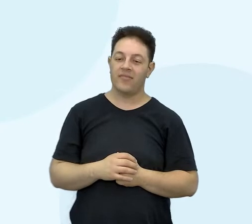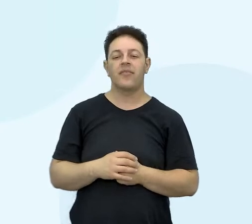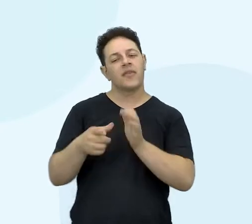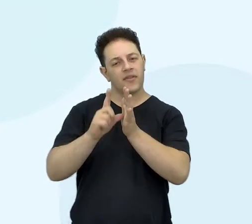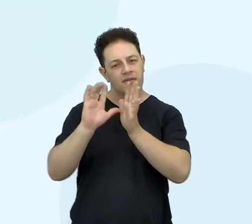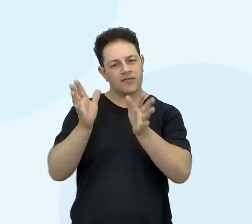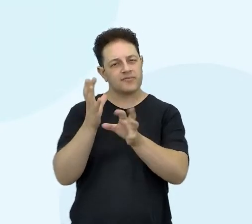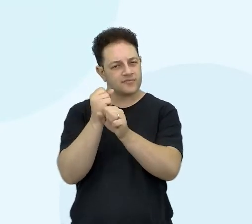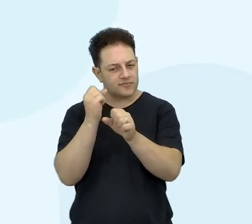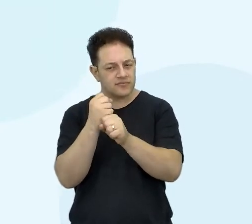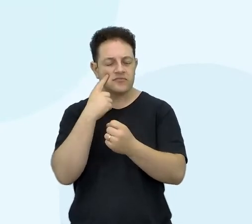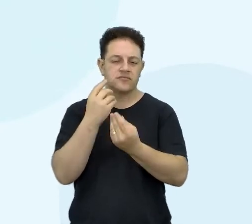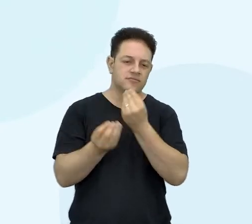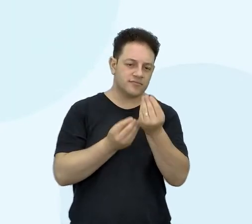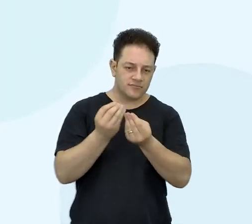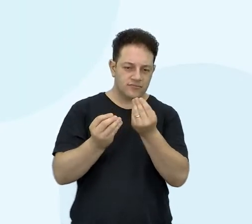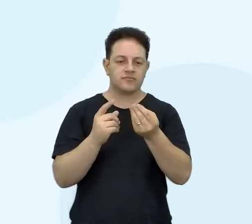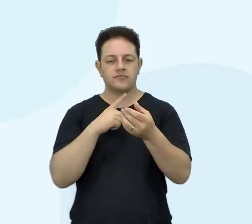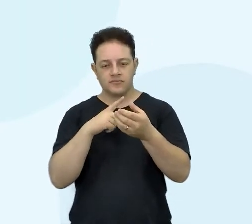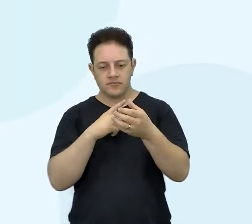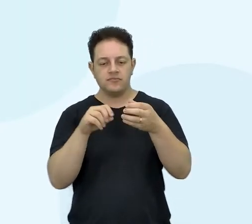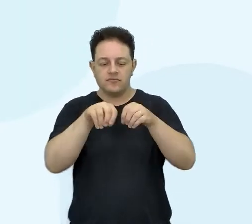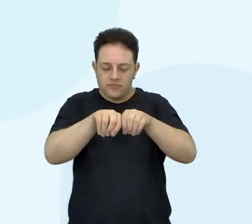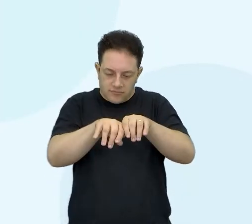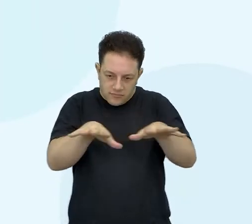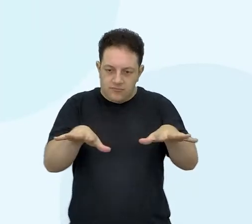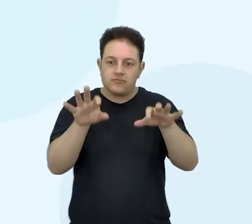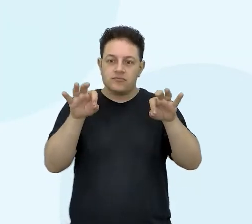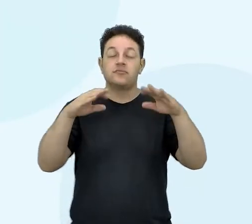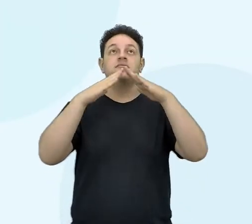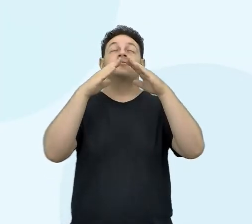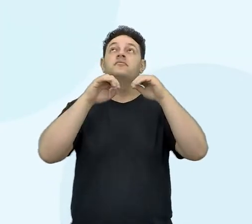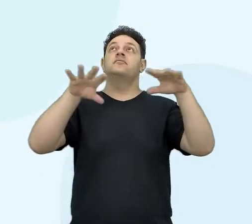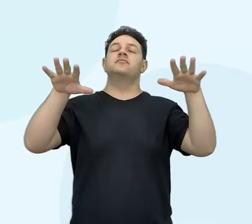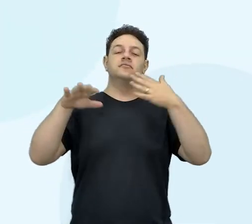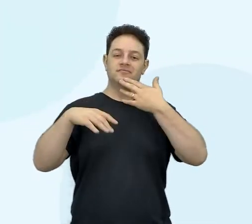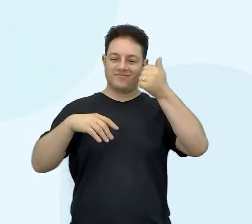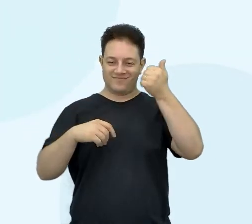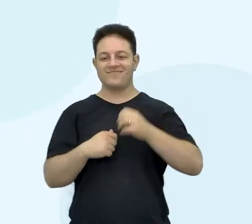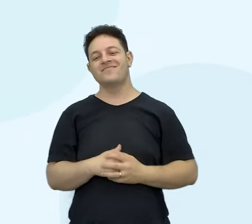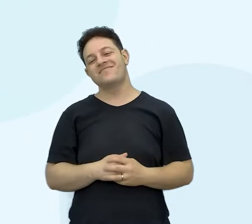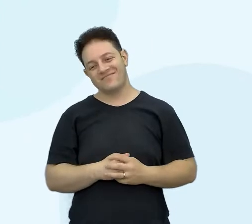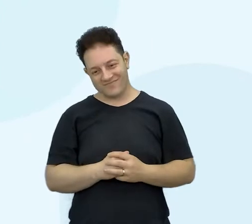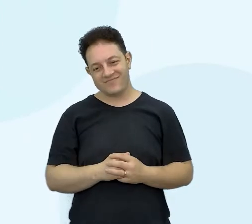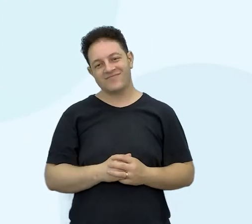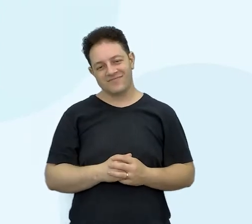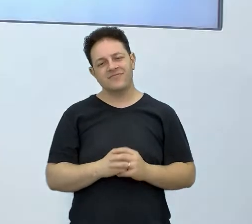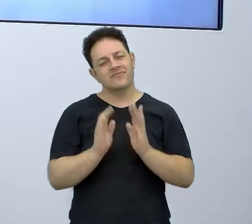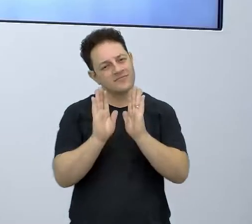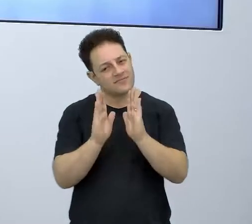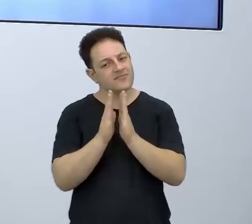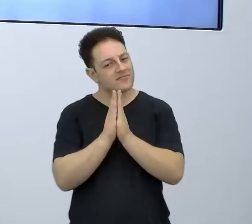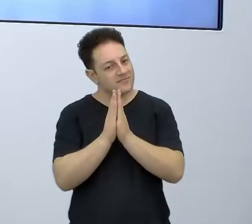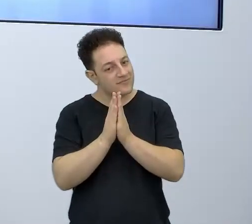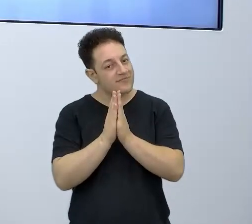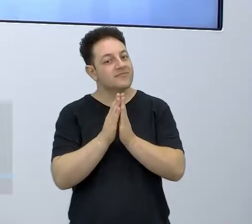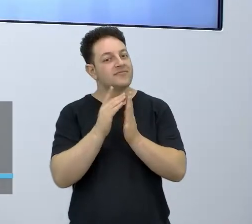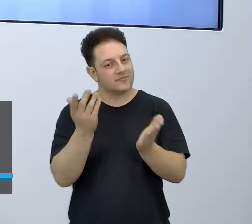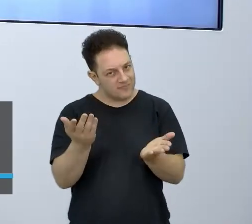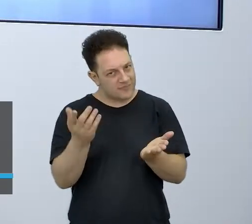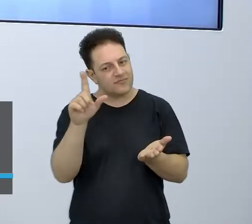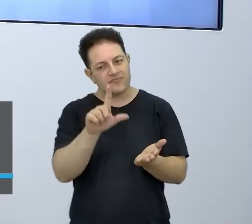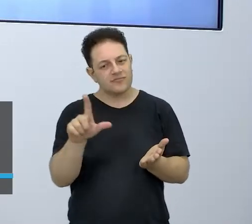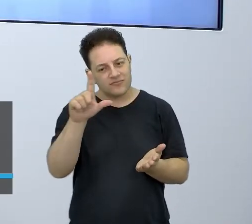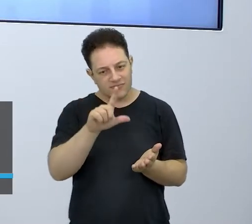aí para ela se distribuir e iluminar. Claro, né, gente? Por favor, né? Volta aqui.